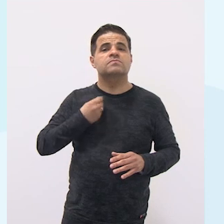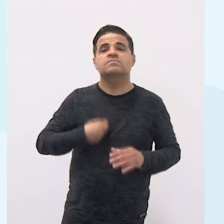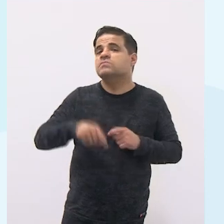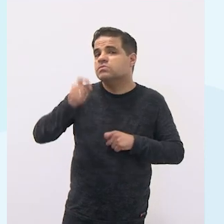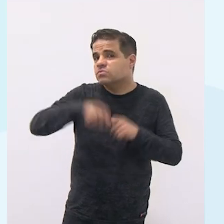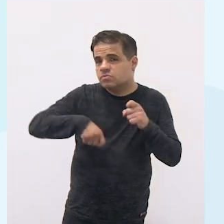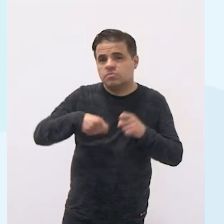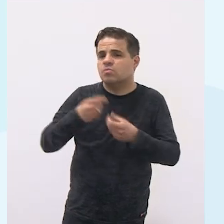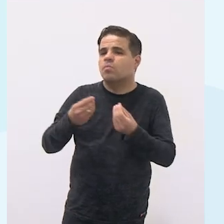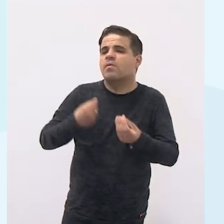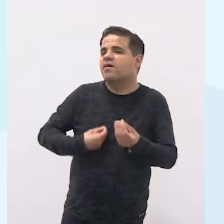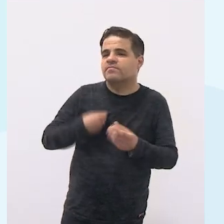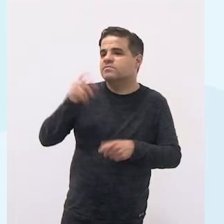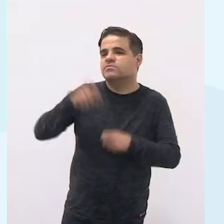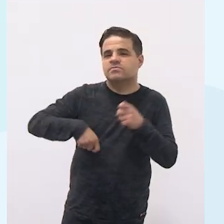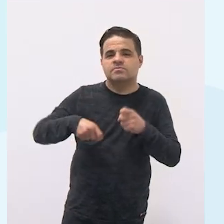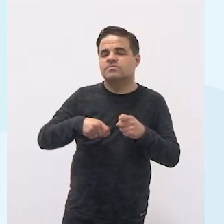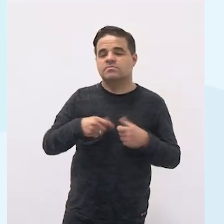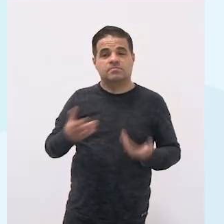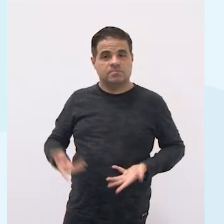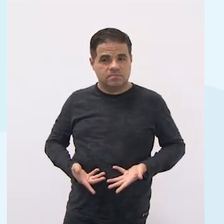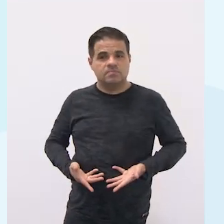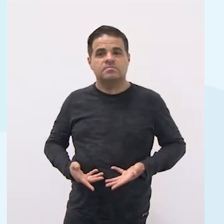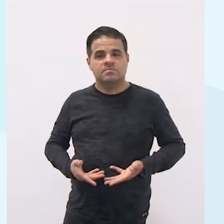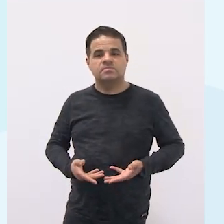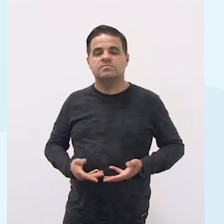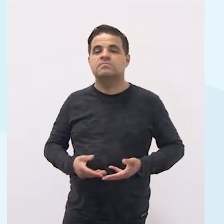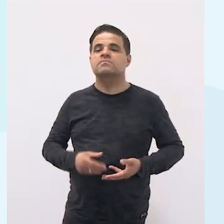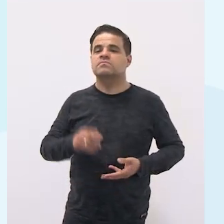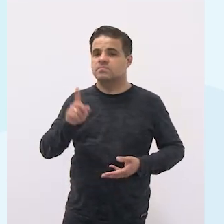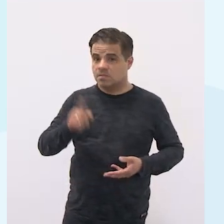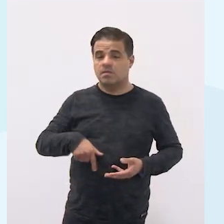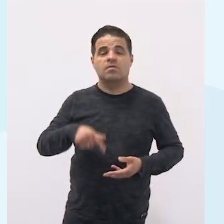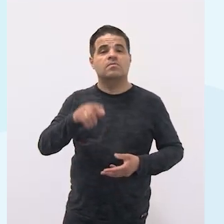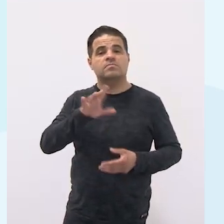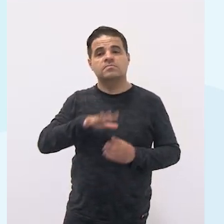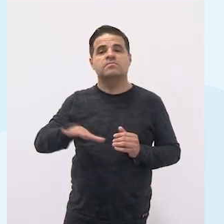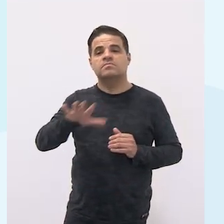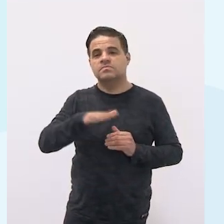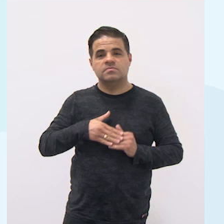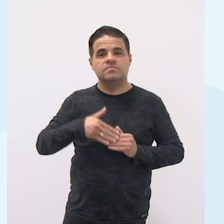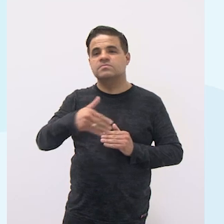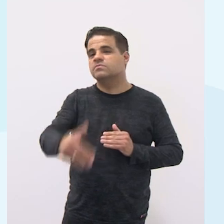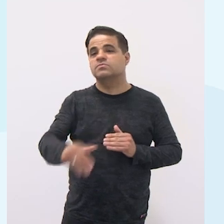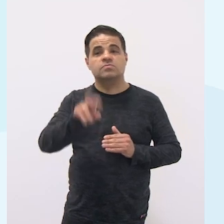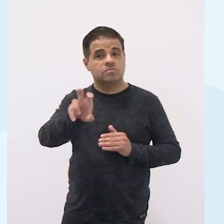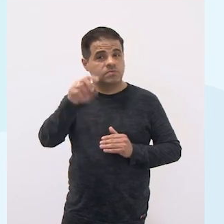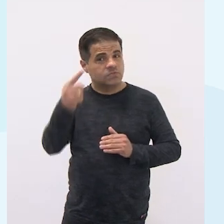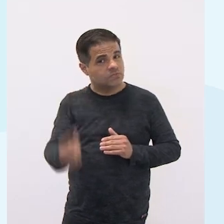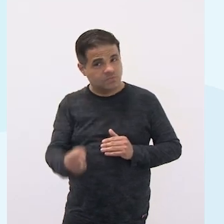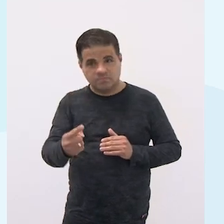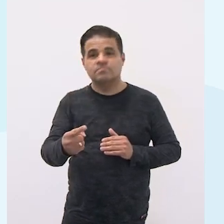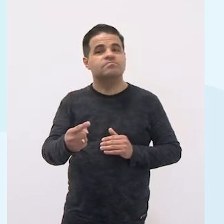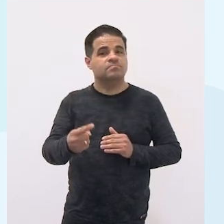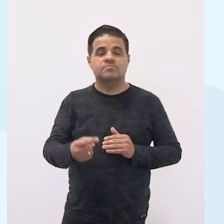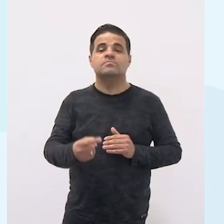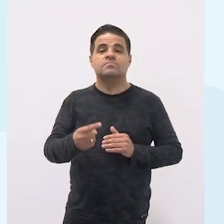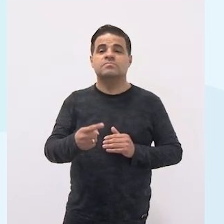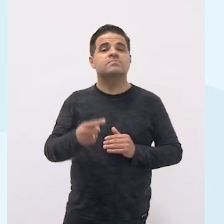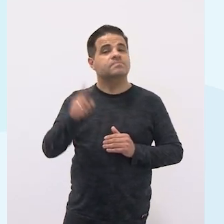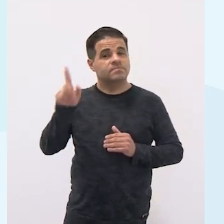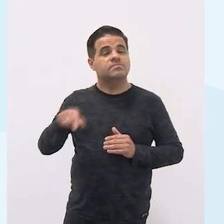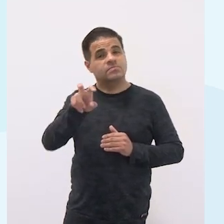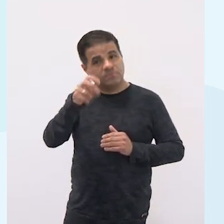sexual, como era a vida sexual. Quer dizer, apesar, eram 181, só 51 tinham vida sexual. E